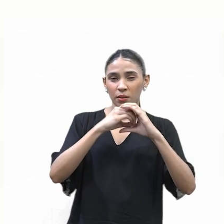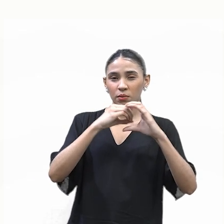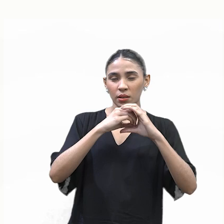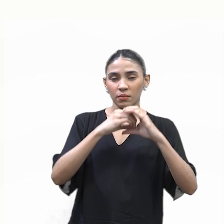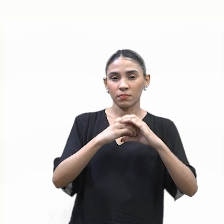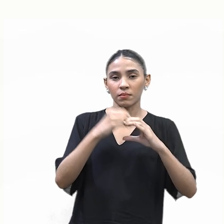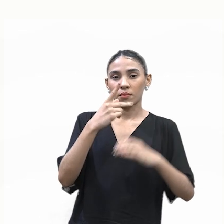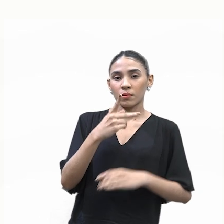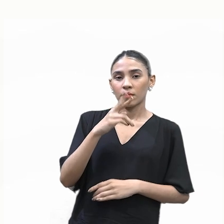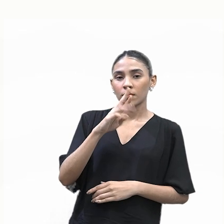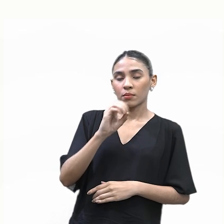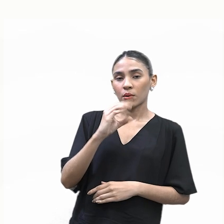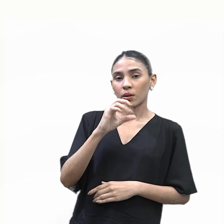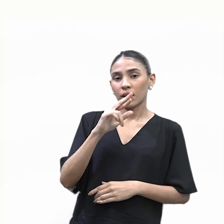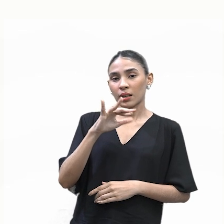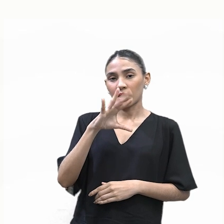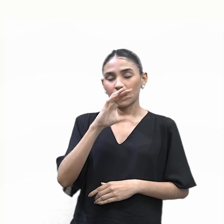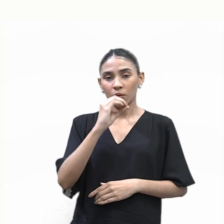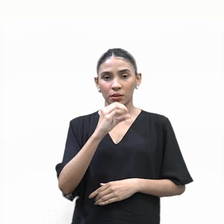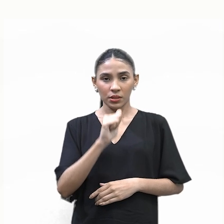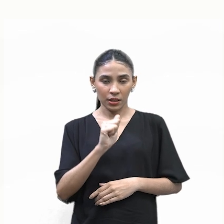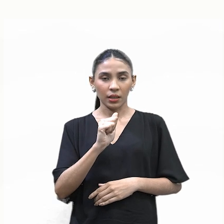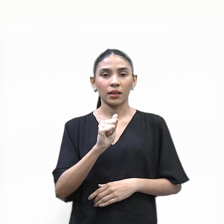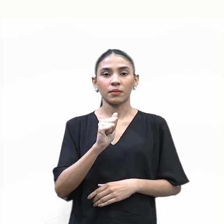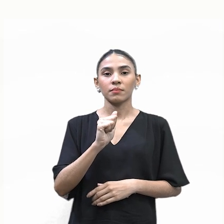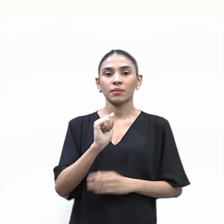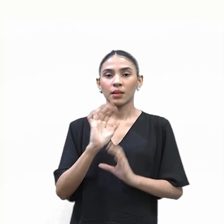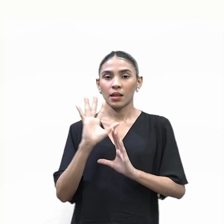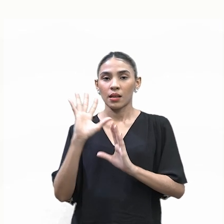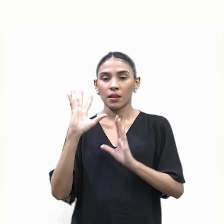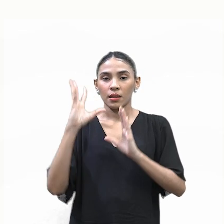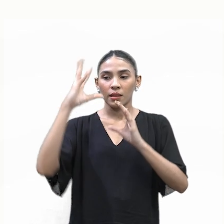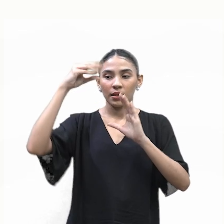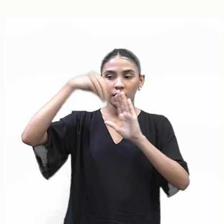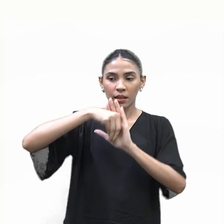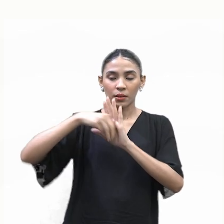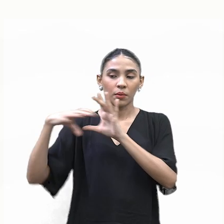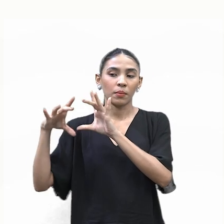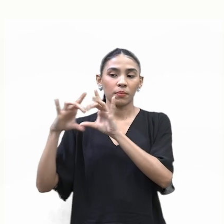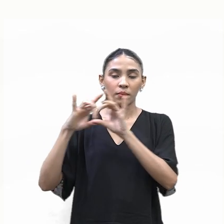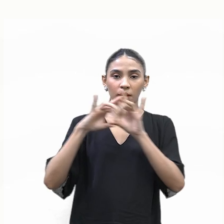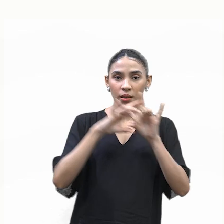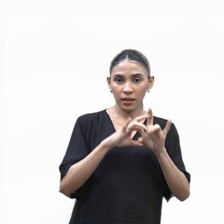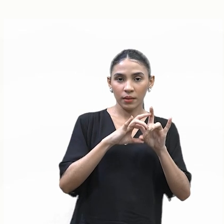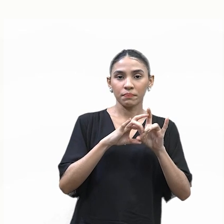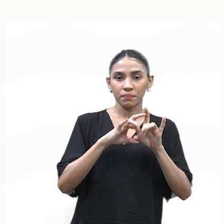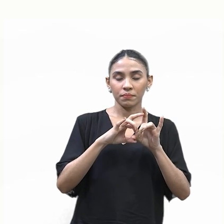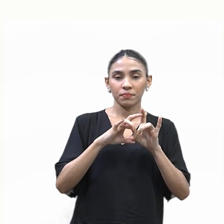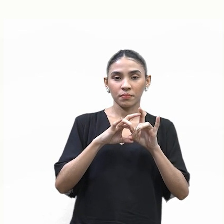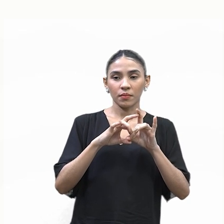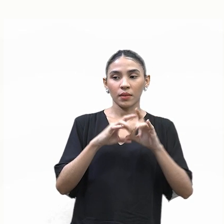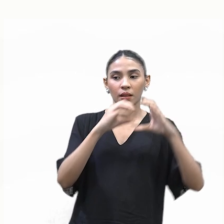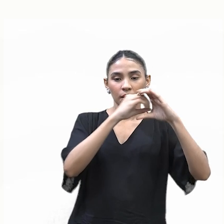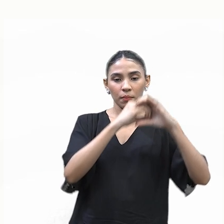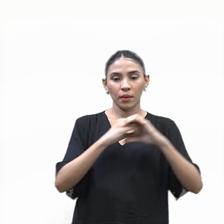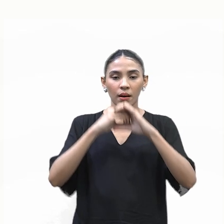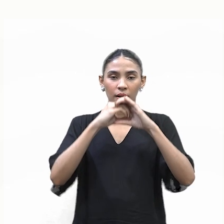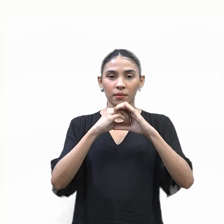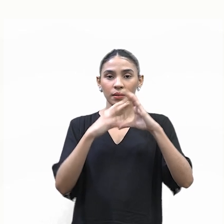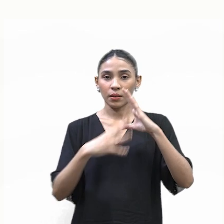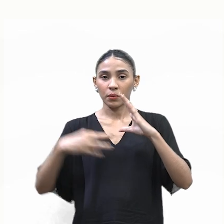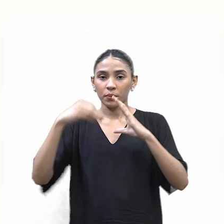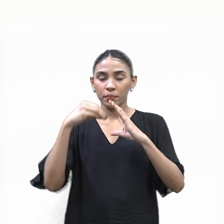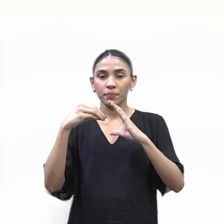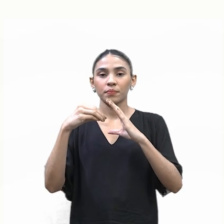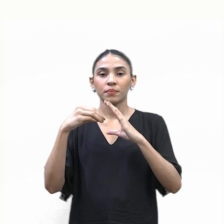procariótica que inicial, ela englobou uma célula menor, né? Uma maior englobou aí essa menor, e aí ela